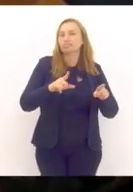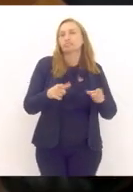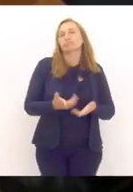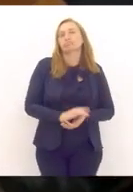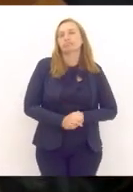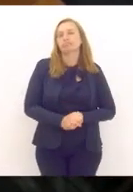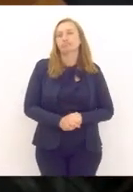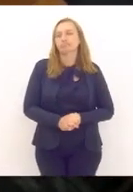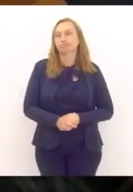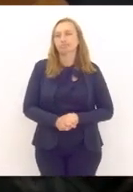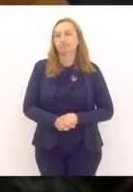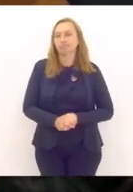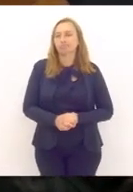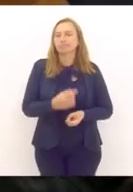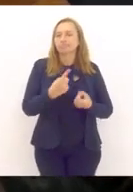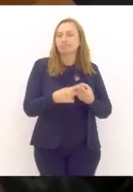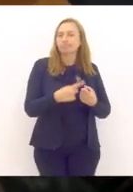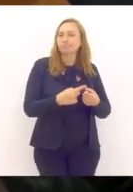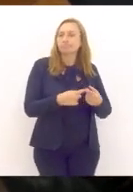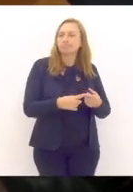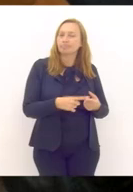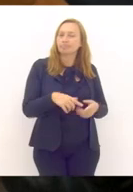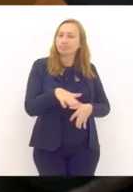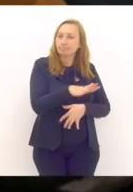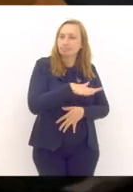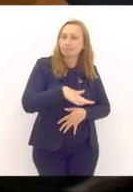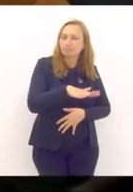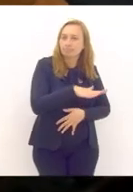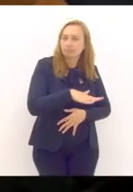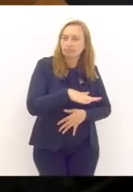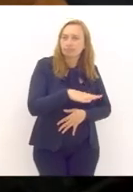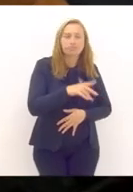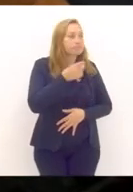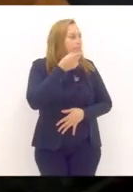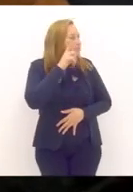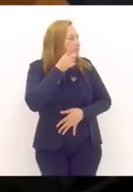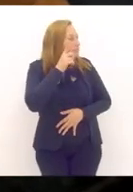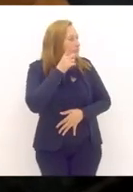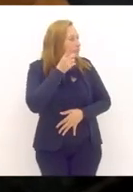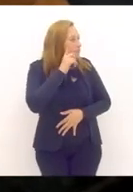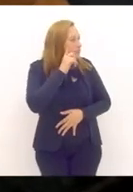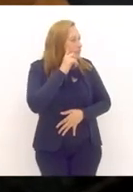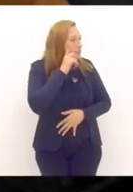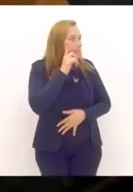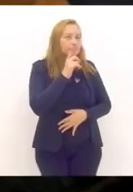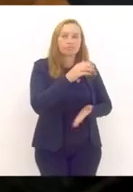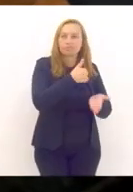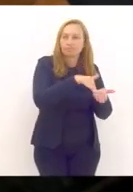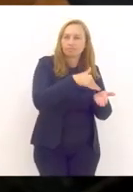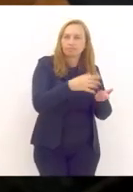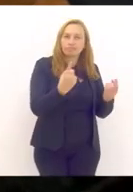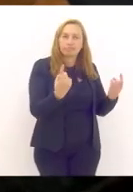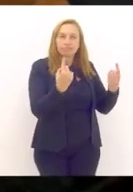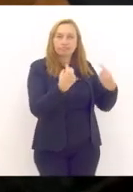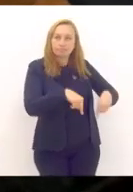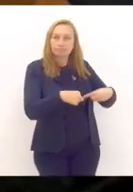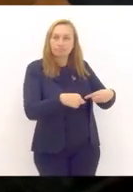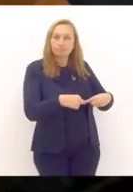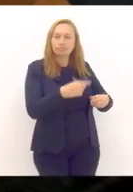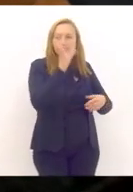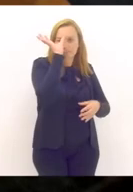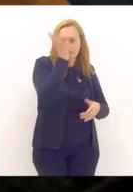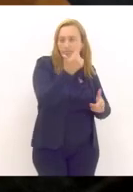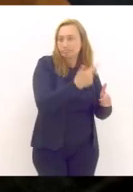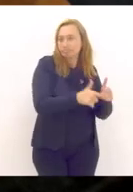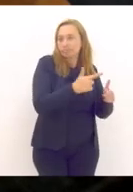porque é no financeiro que as coisas acontecem, é no dia a dia do secretário que ele tem o desafio lá de resolver os problemas, é que as coisas